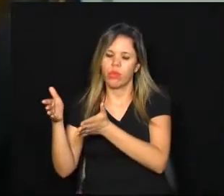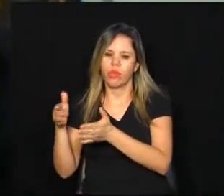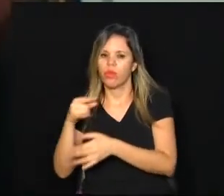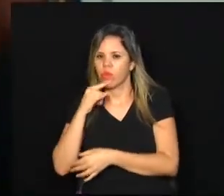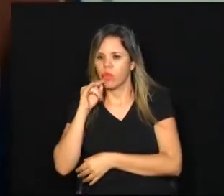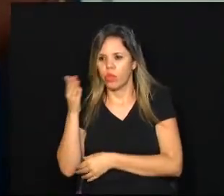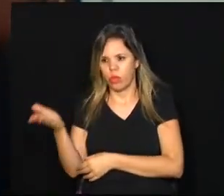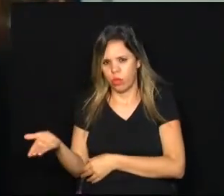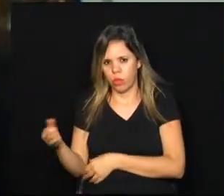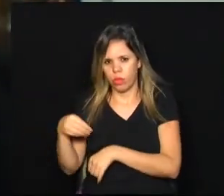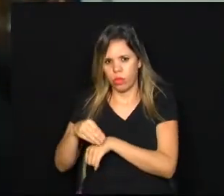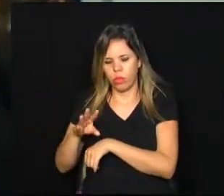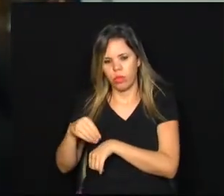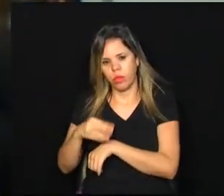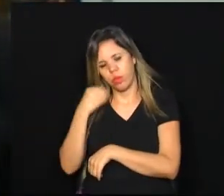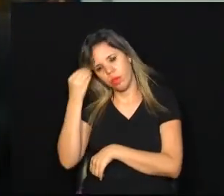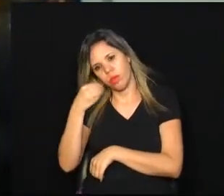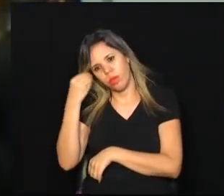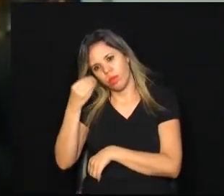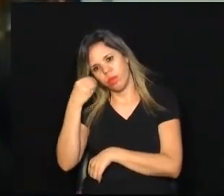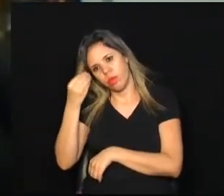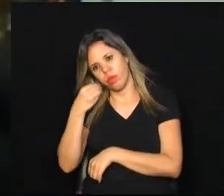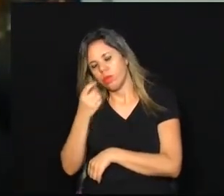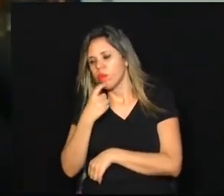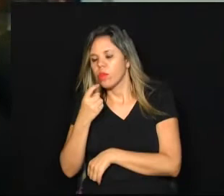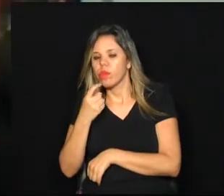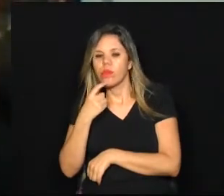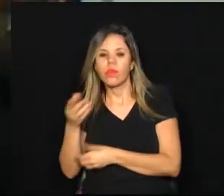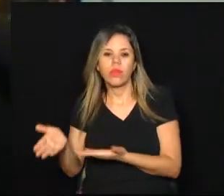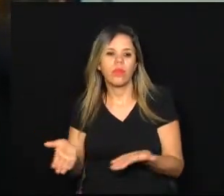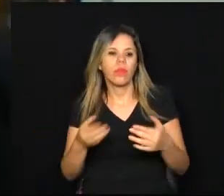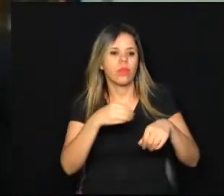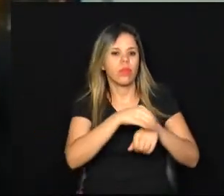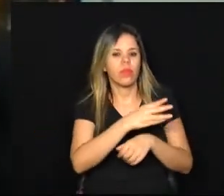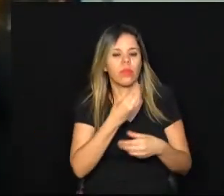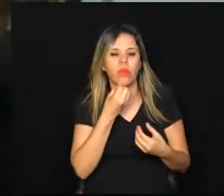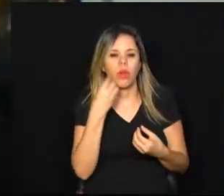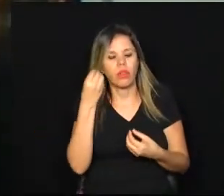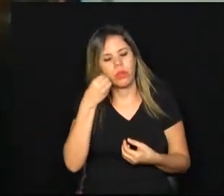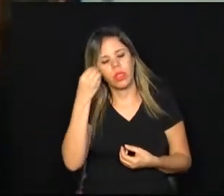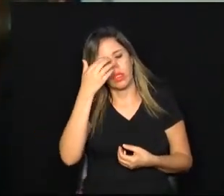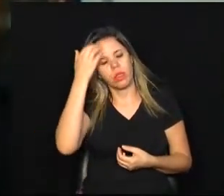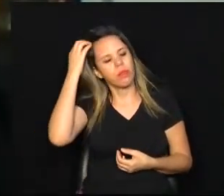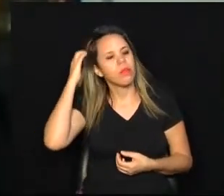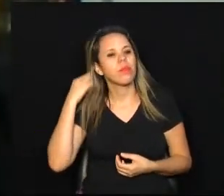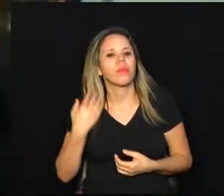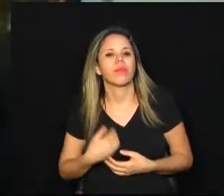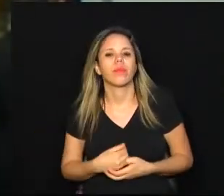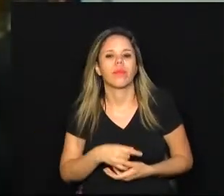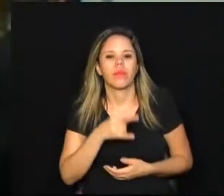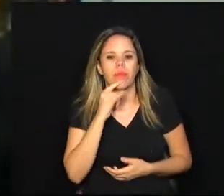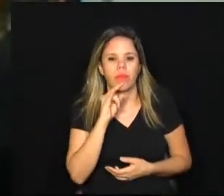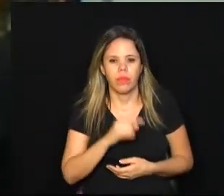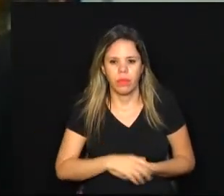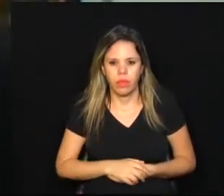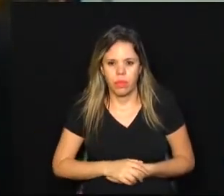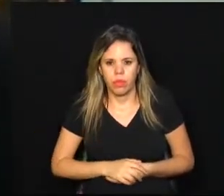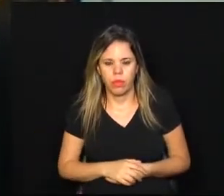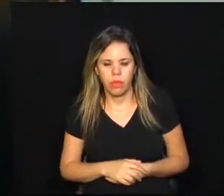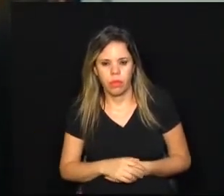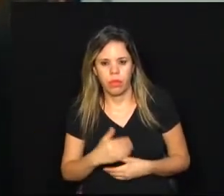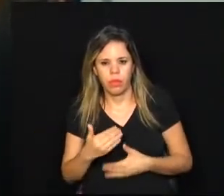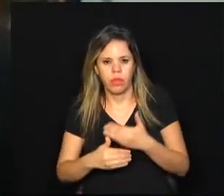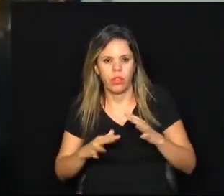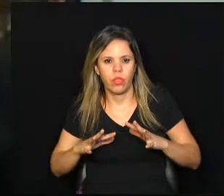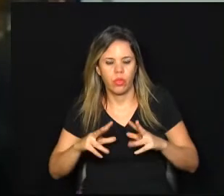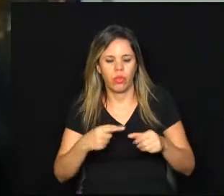Piracicaba traga suas experiências para Campinas, que Campinas leve as suas boas experiências para Piracicaba, e assim